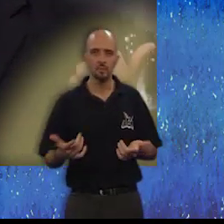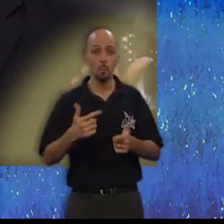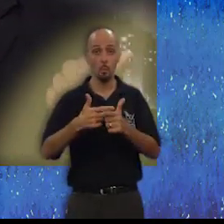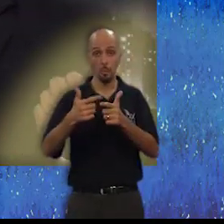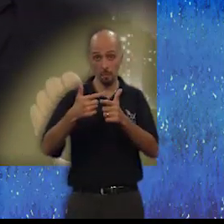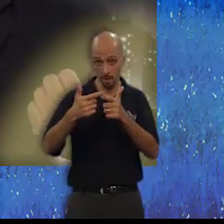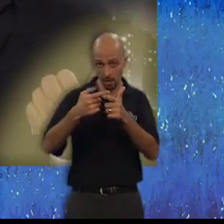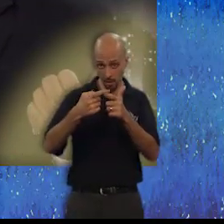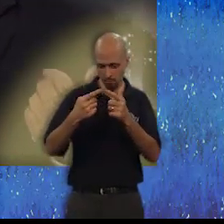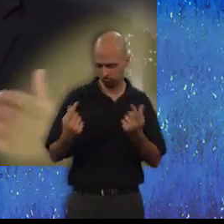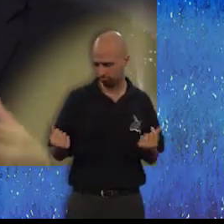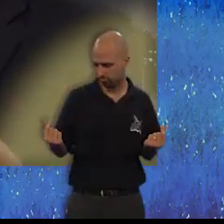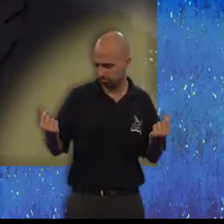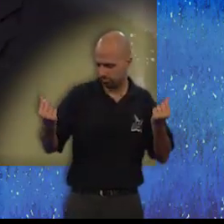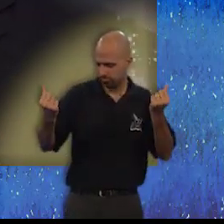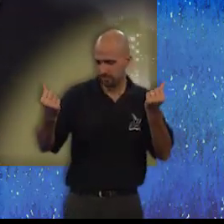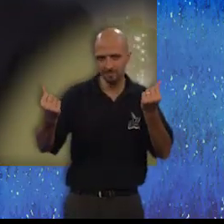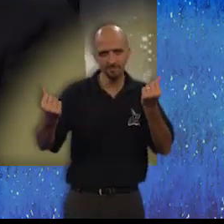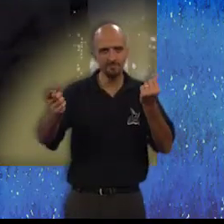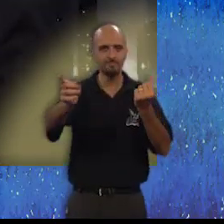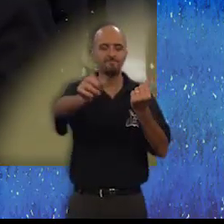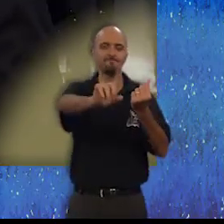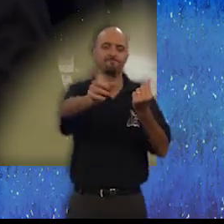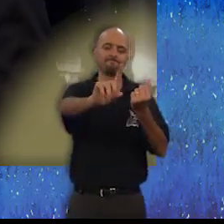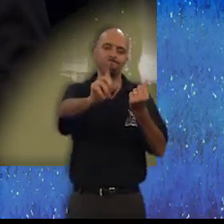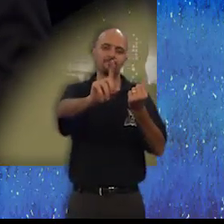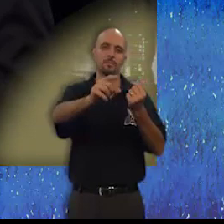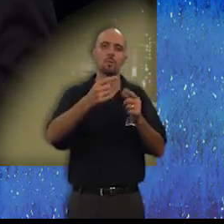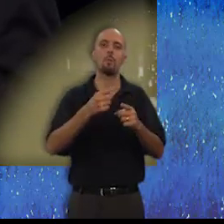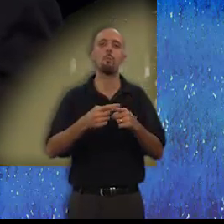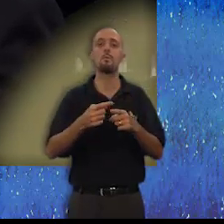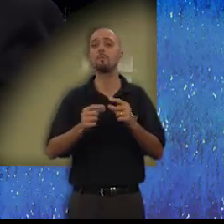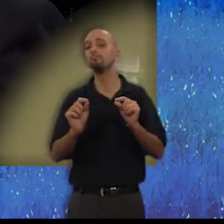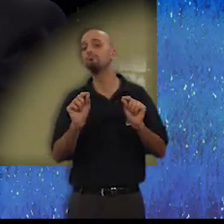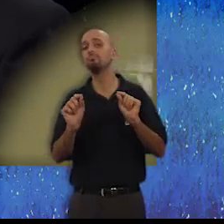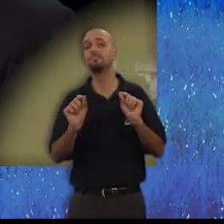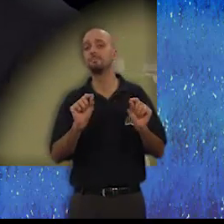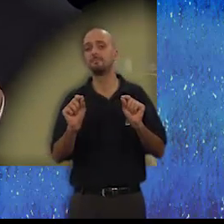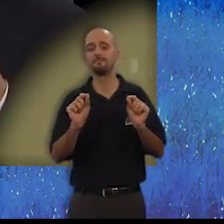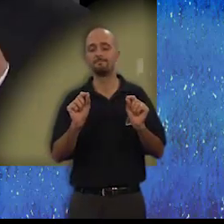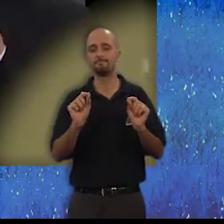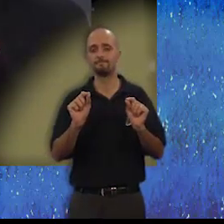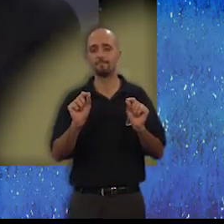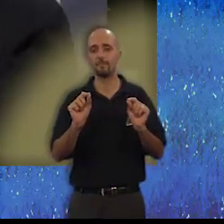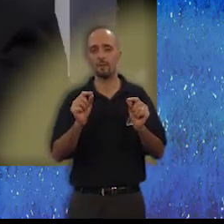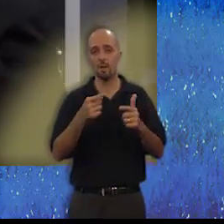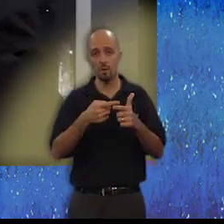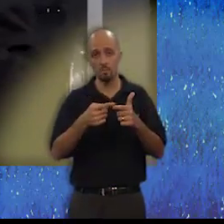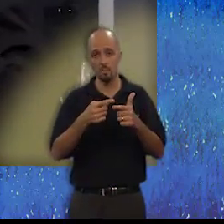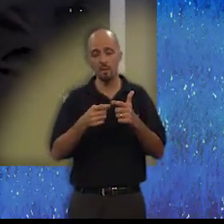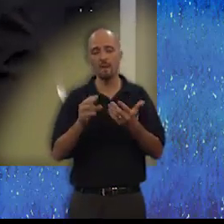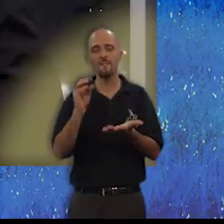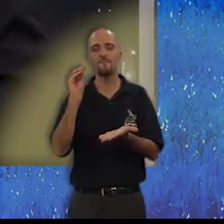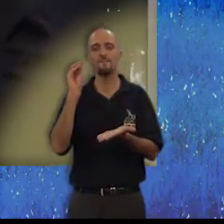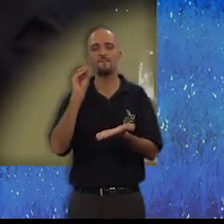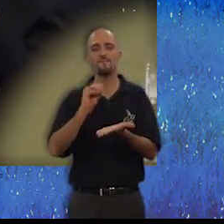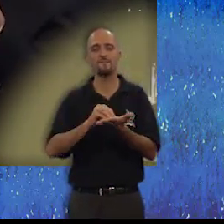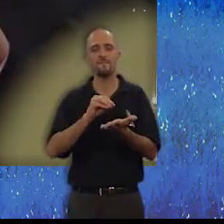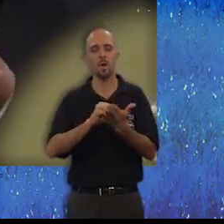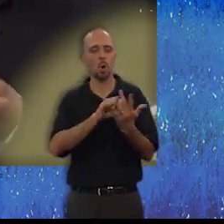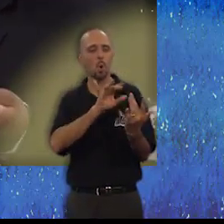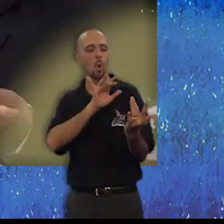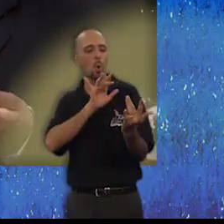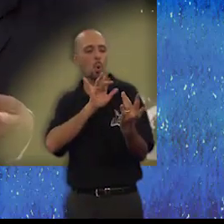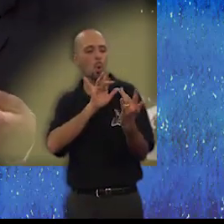a riqueza em si. O problema dele, na verdade, era a falta de relacionamento